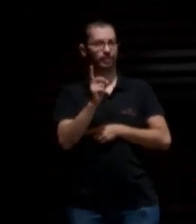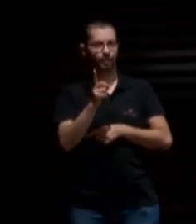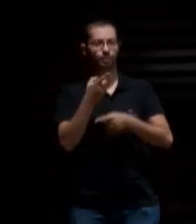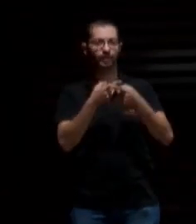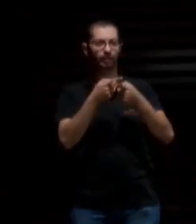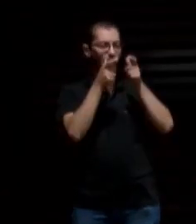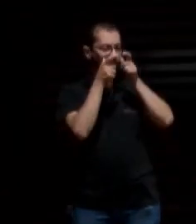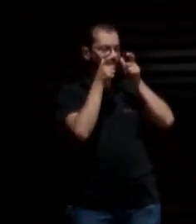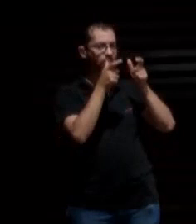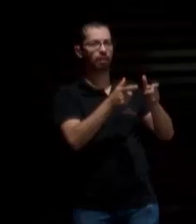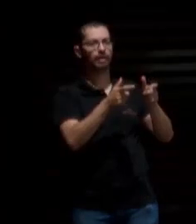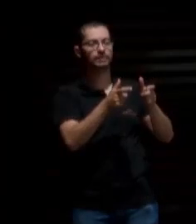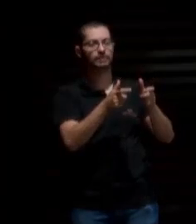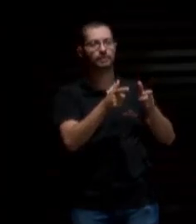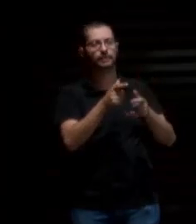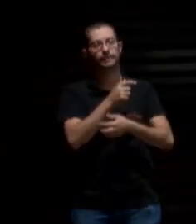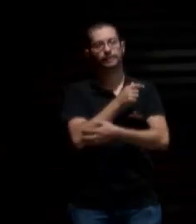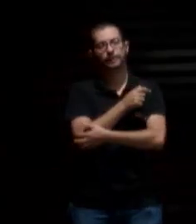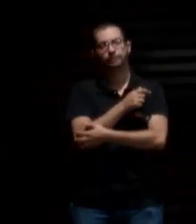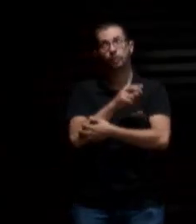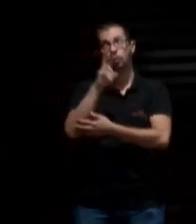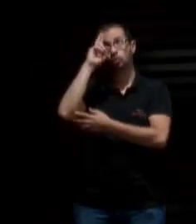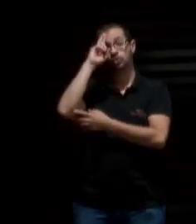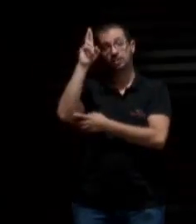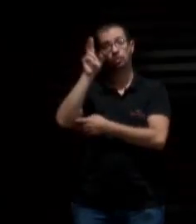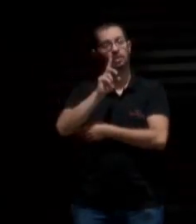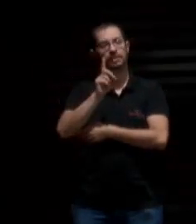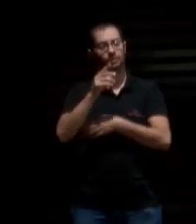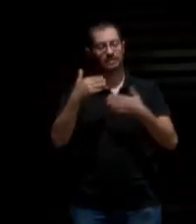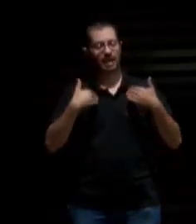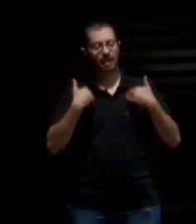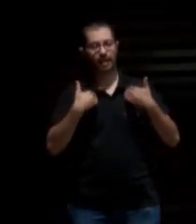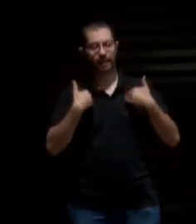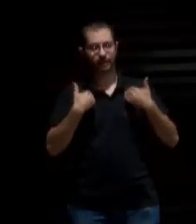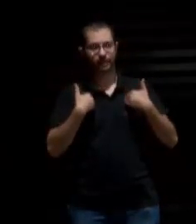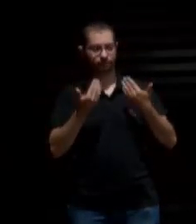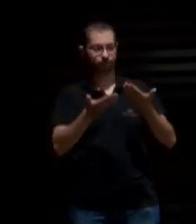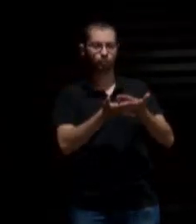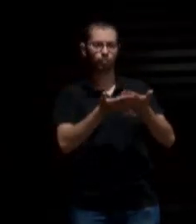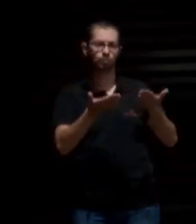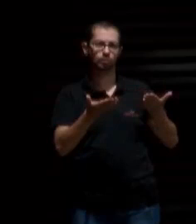Senhor não se regozija com os jovens dele, não se compadece dos seus órfãos e das suas viúvas. Por quê? Porque